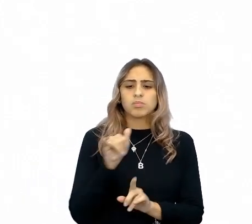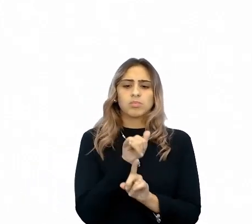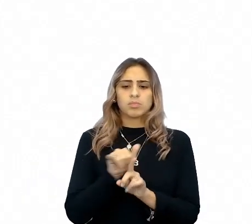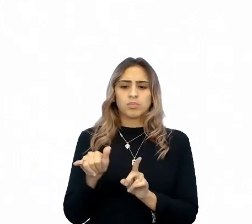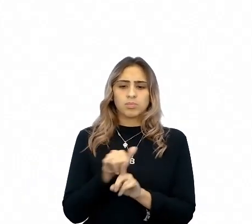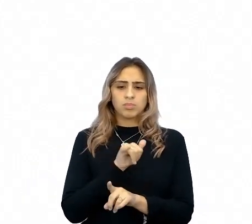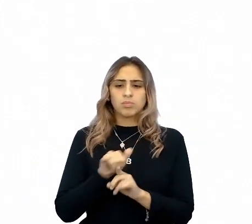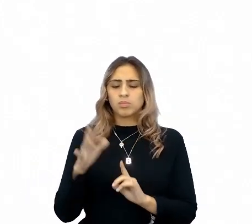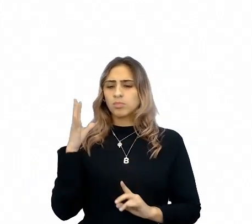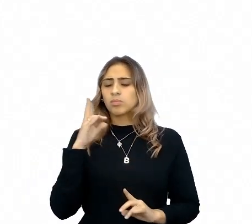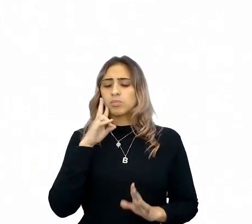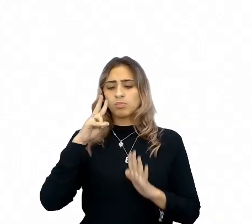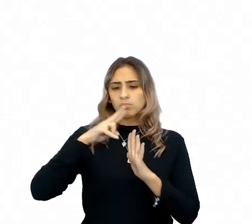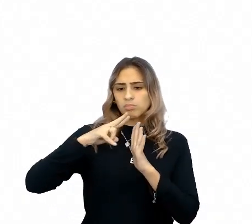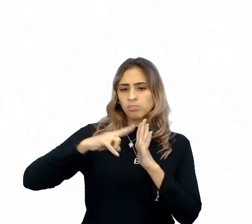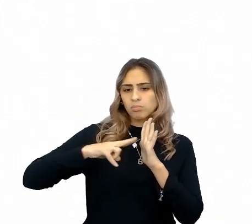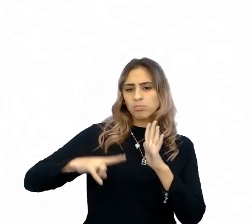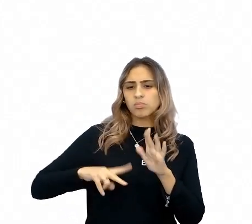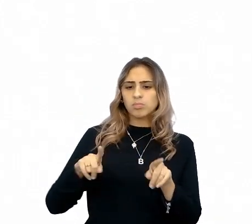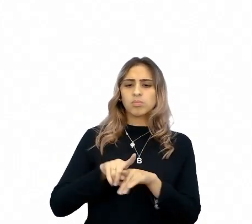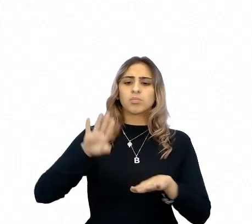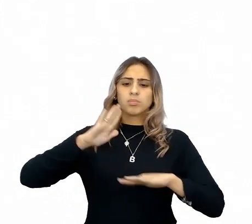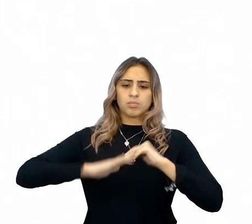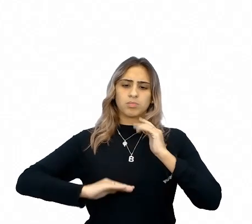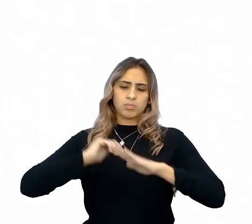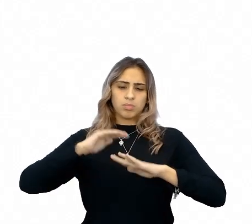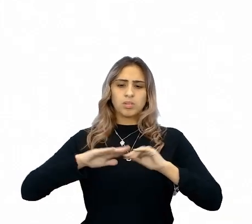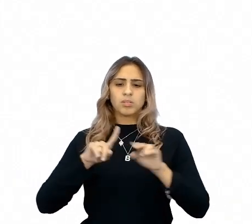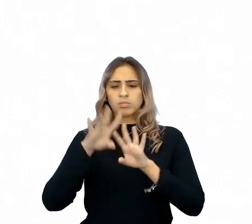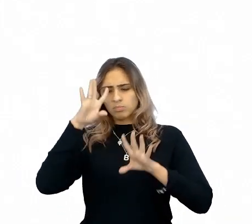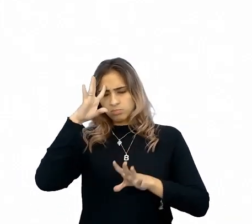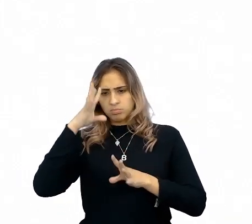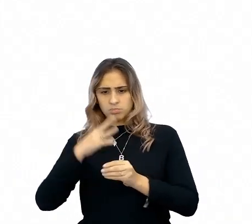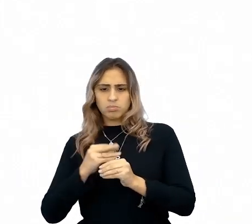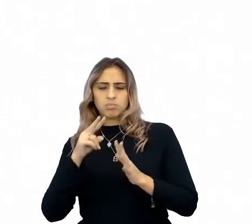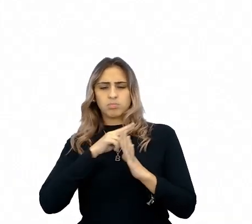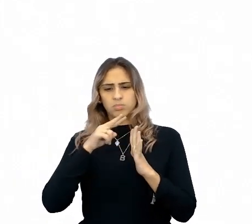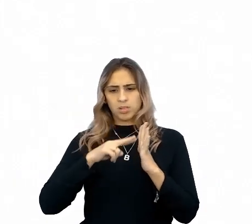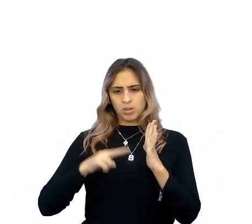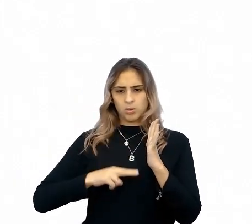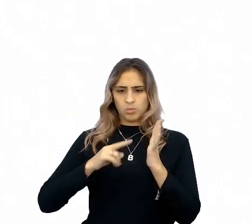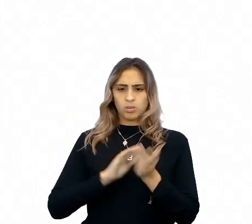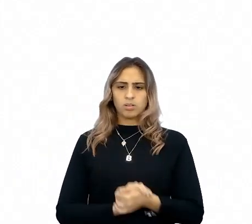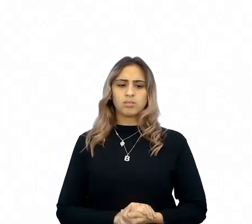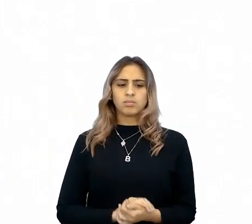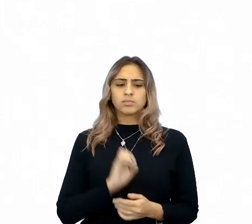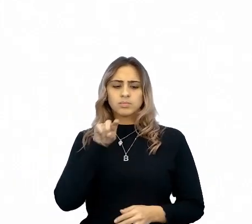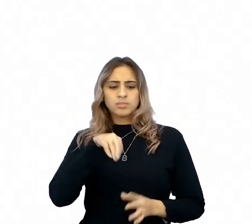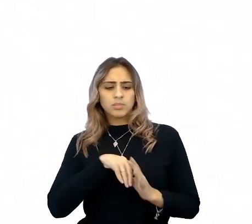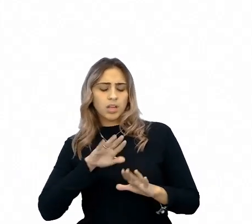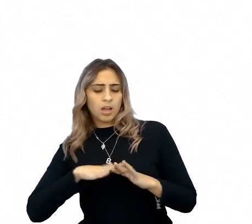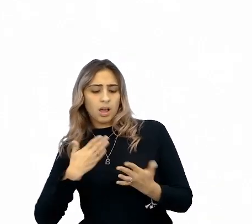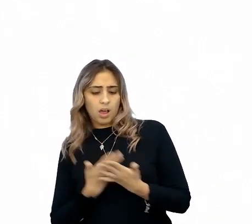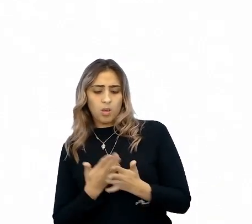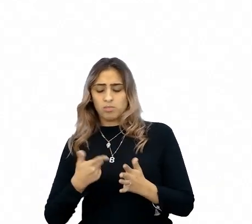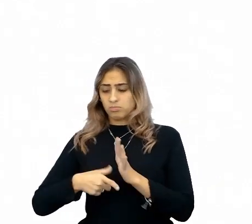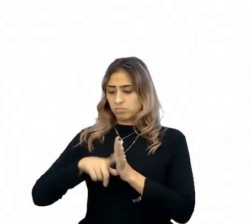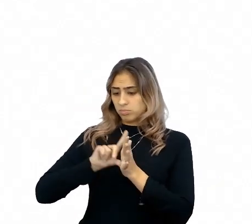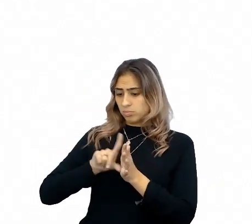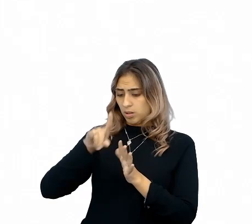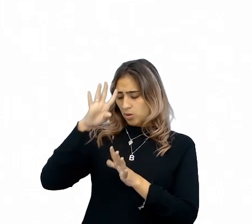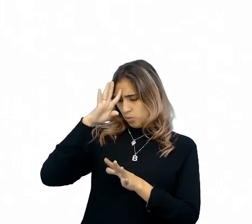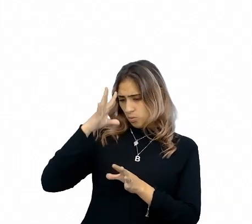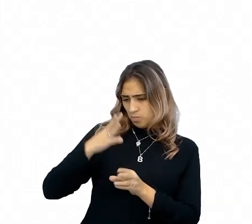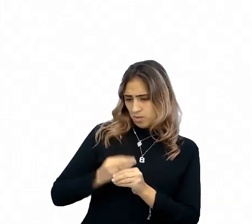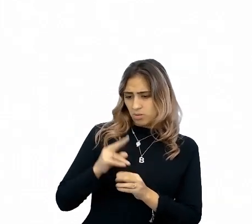estratégias de leitura e de habilidade de compreensão leitora. Se nas aulas anteriores a